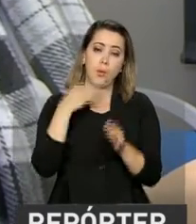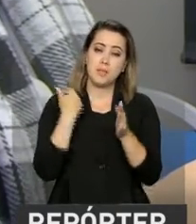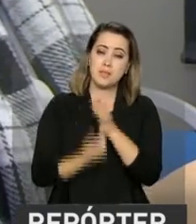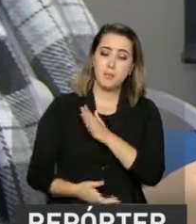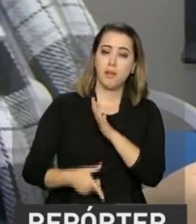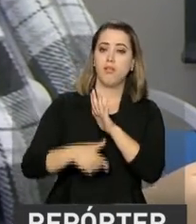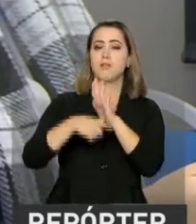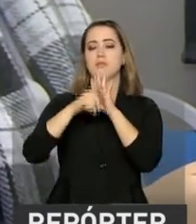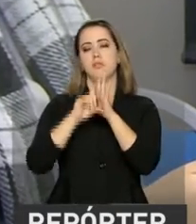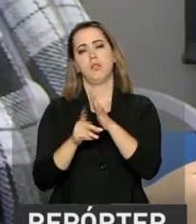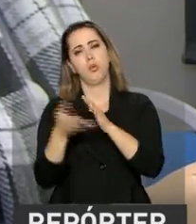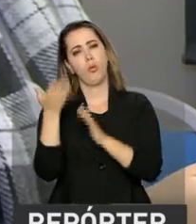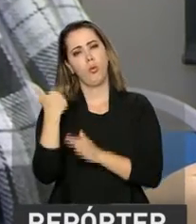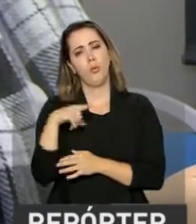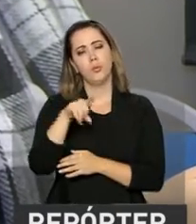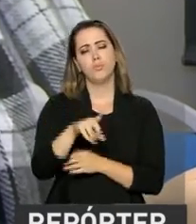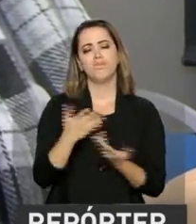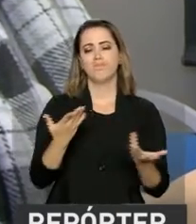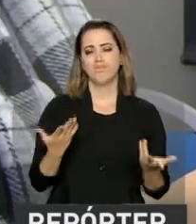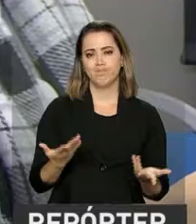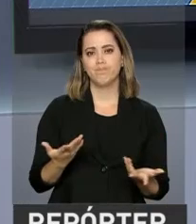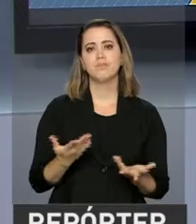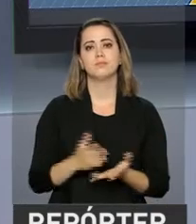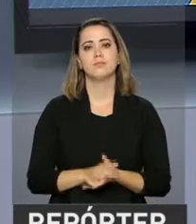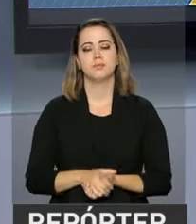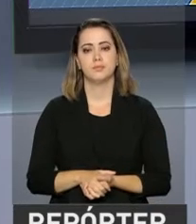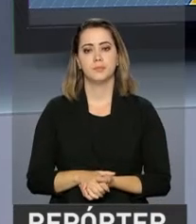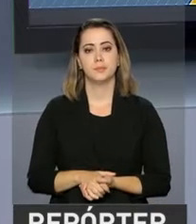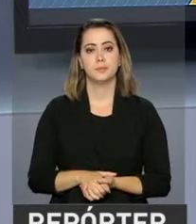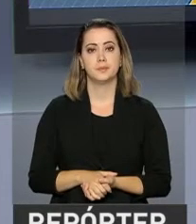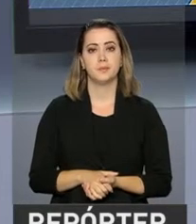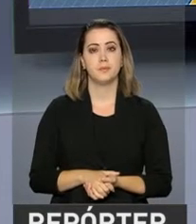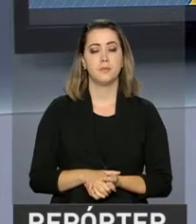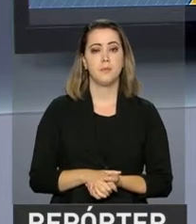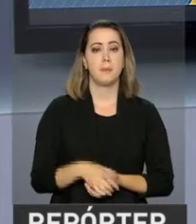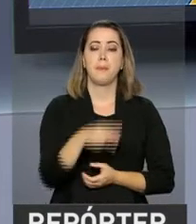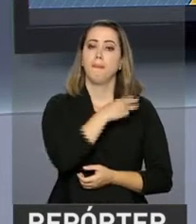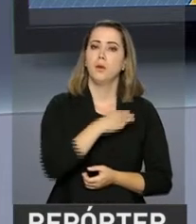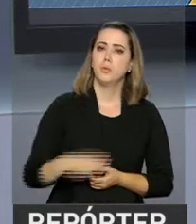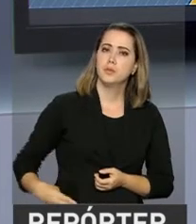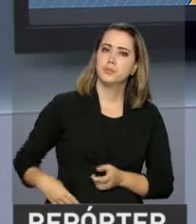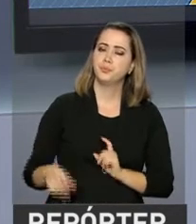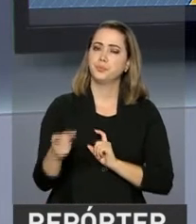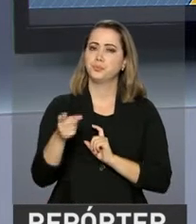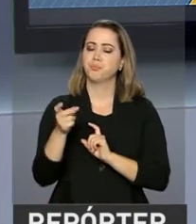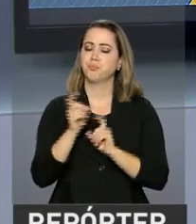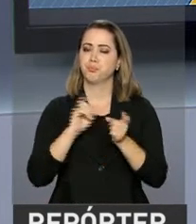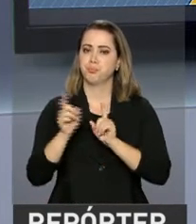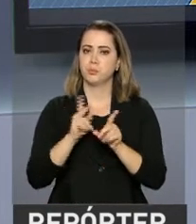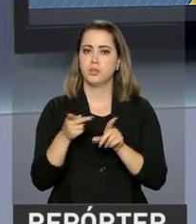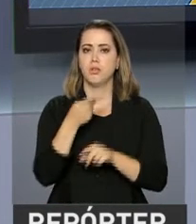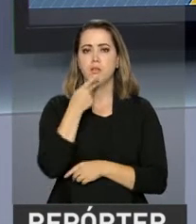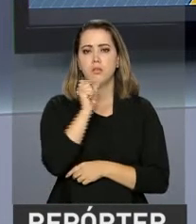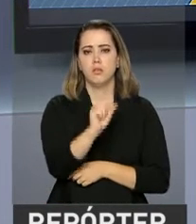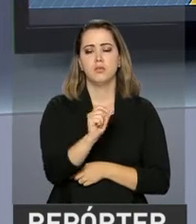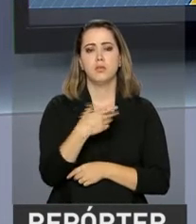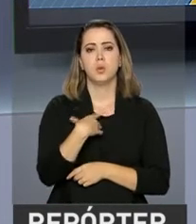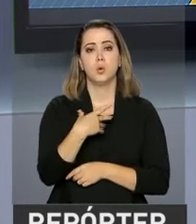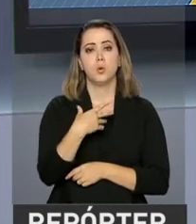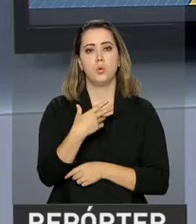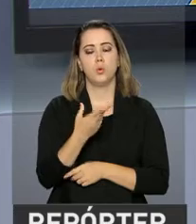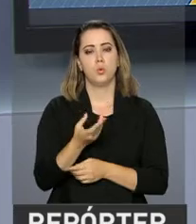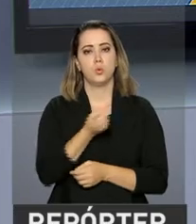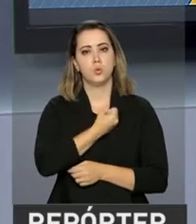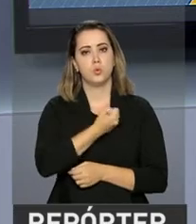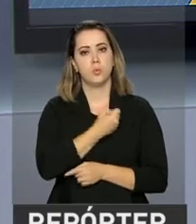havia marcado em períodos anteriores eo ministro da fazenda henrique meirelles comentou os dados positivos da